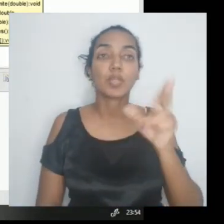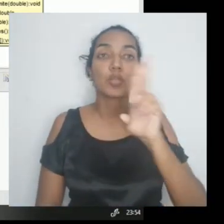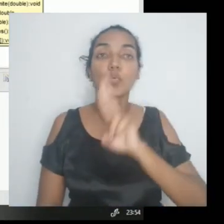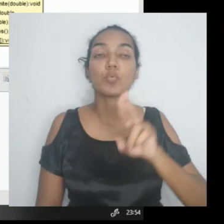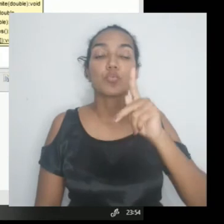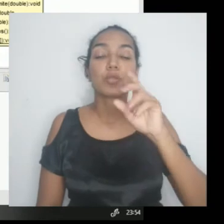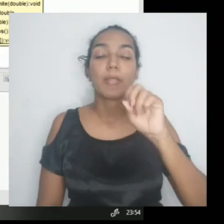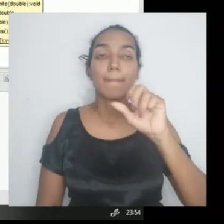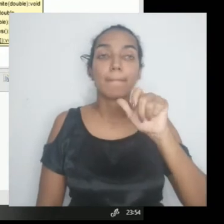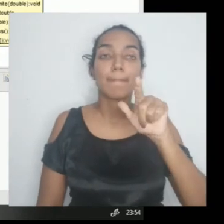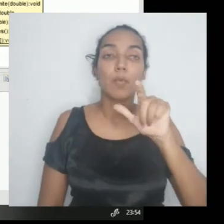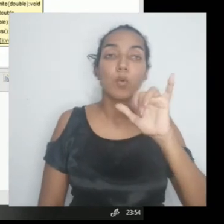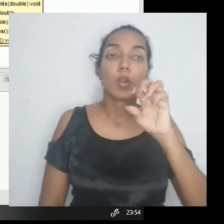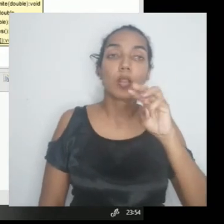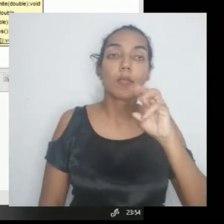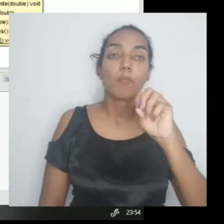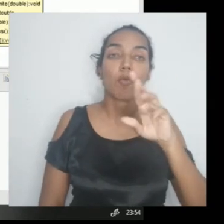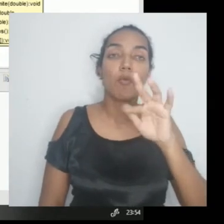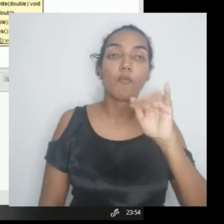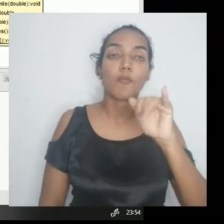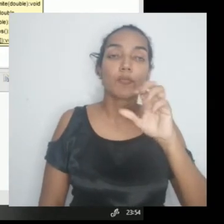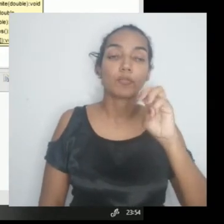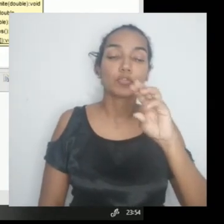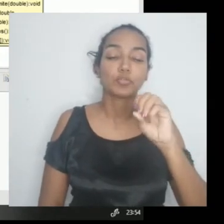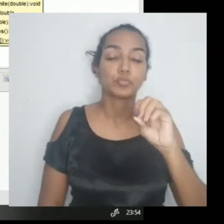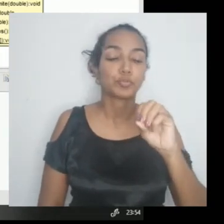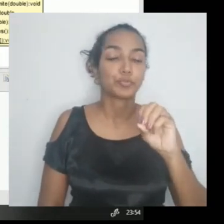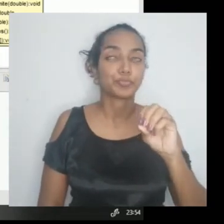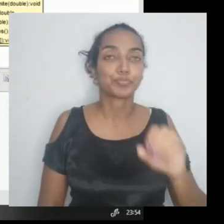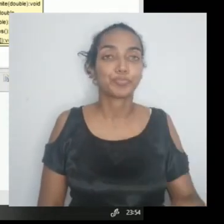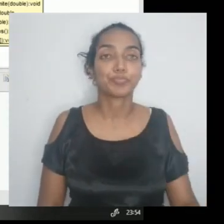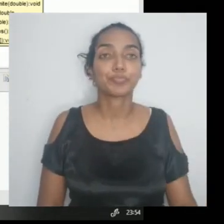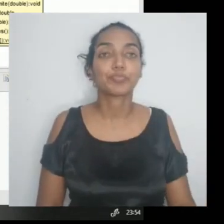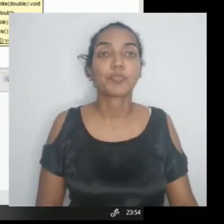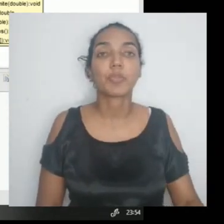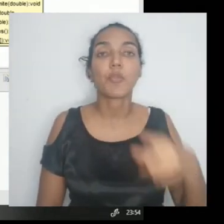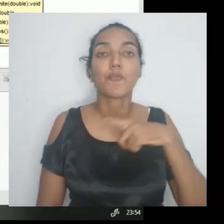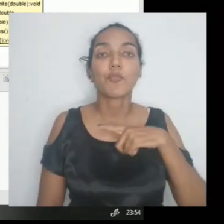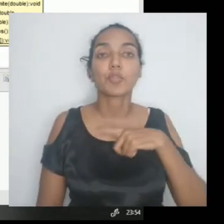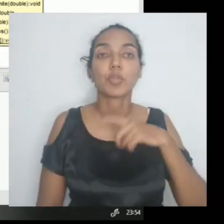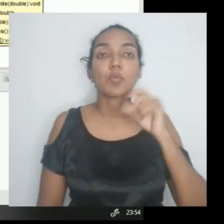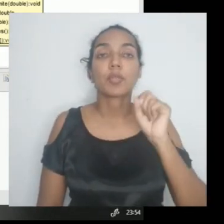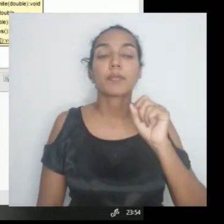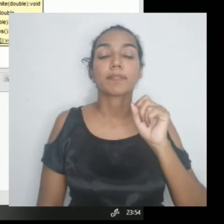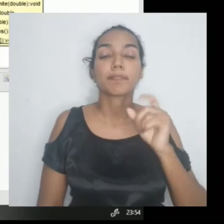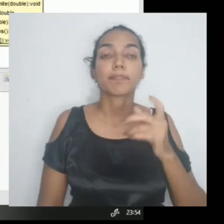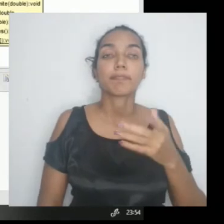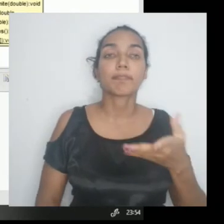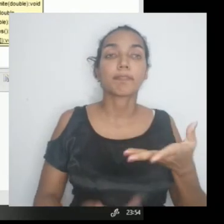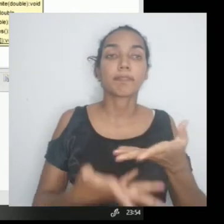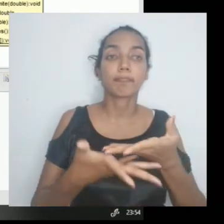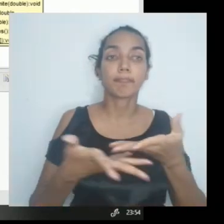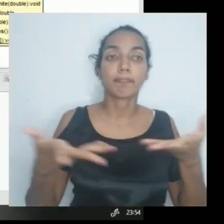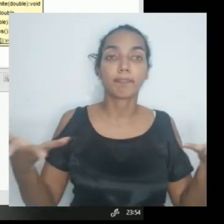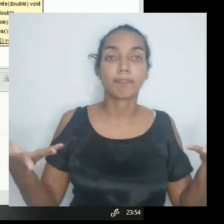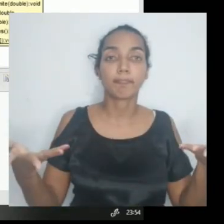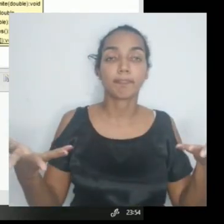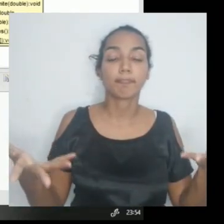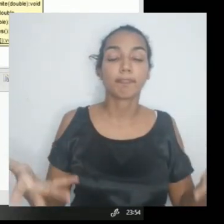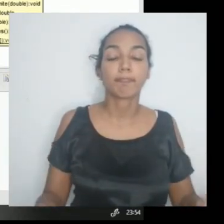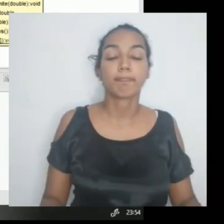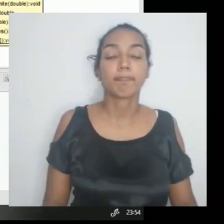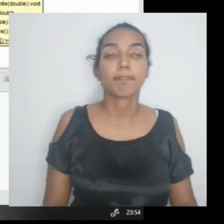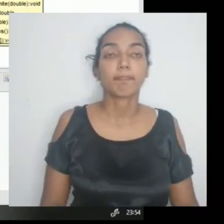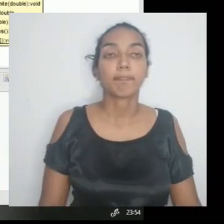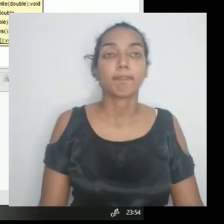vou ter a impressão desses carinhas aqui, ó, exatamente como a gente tinha pensado. O